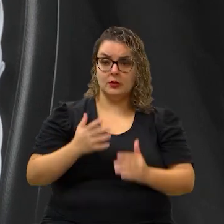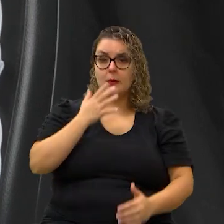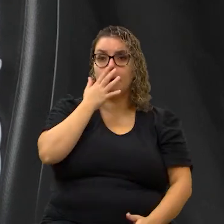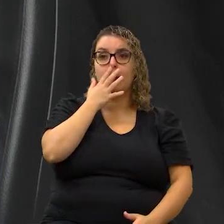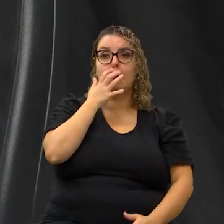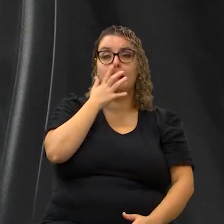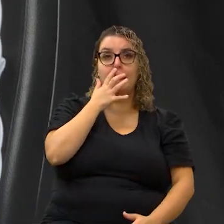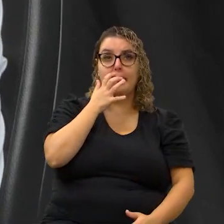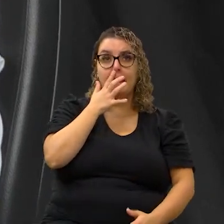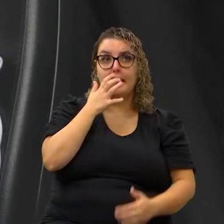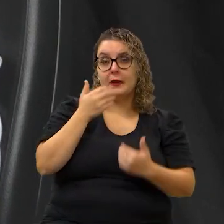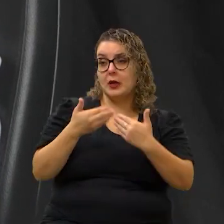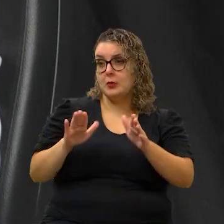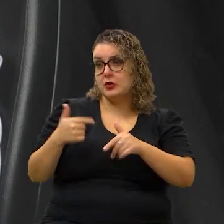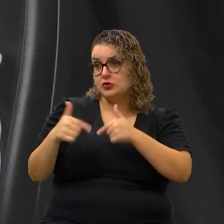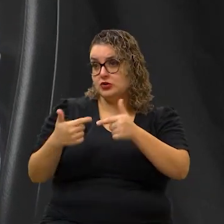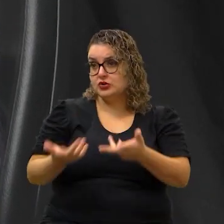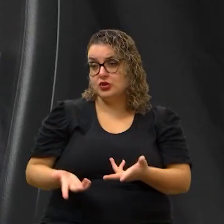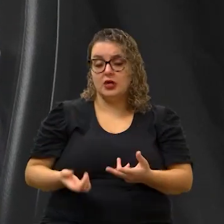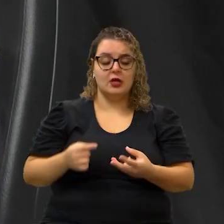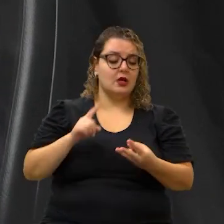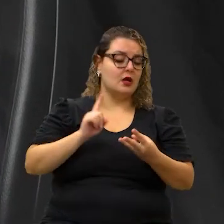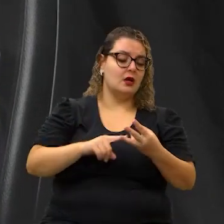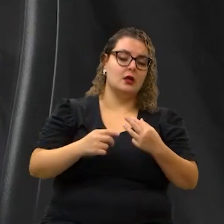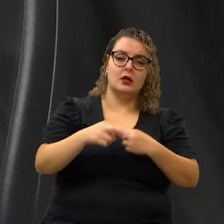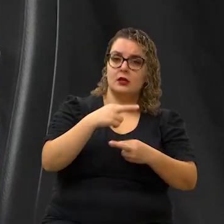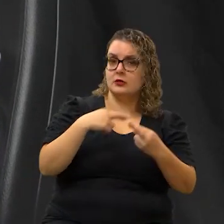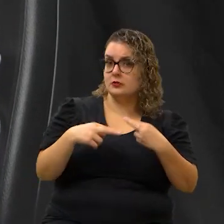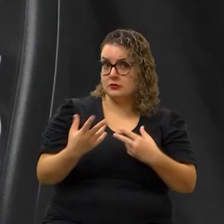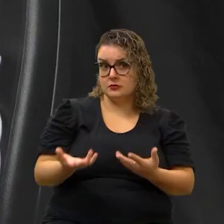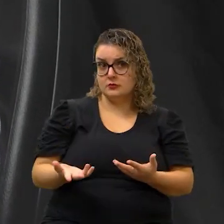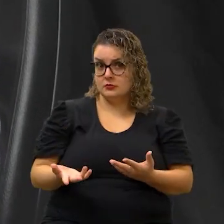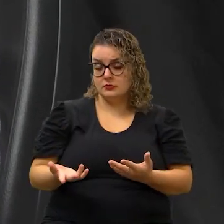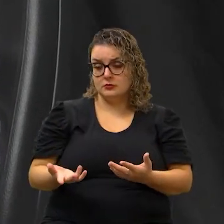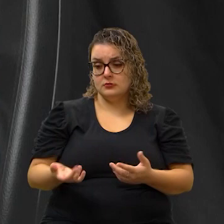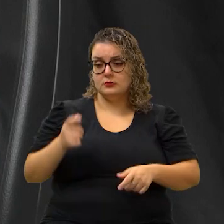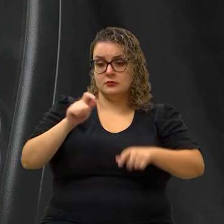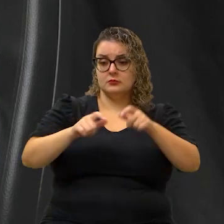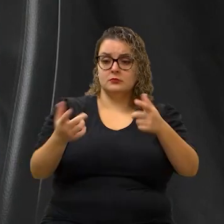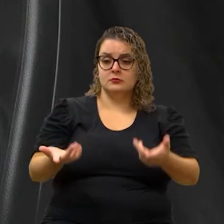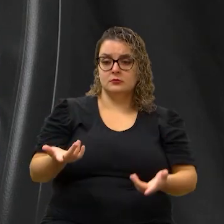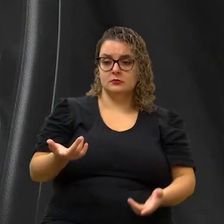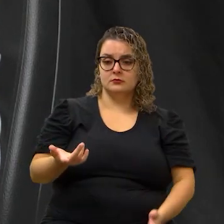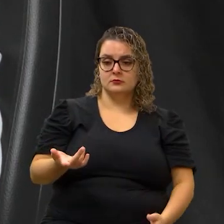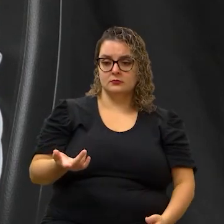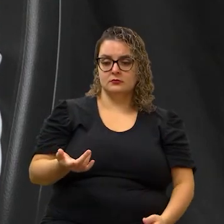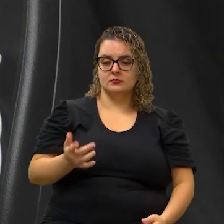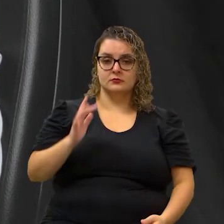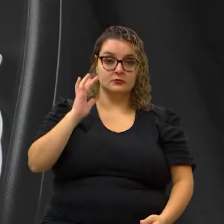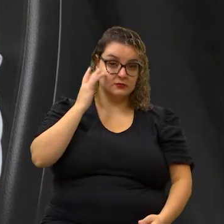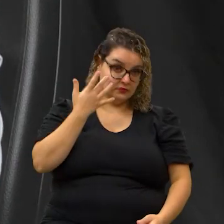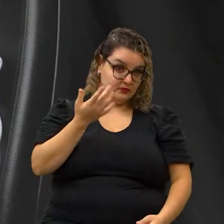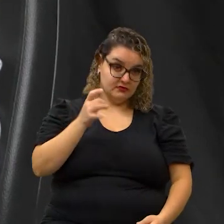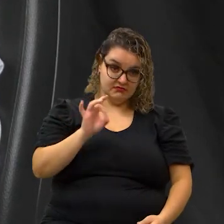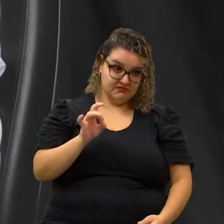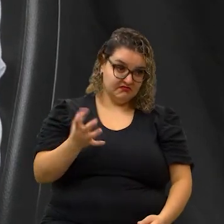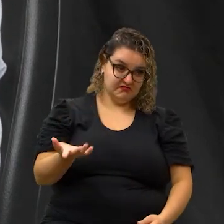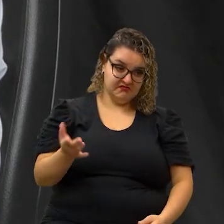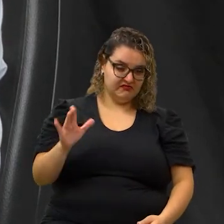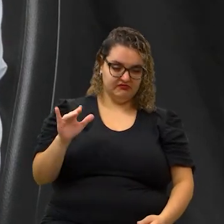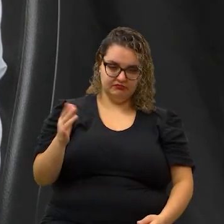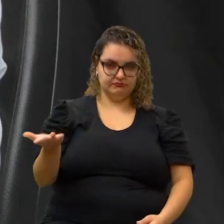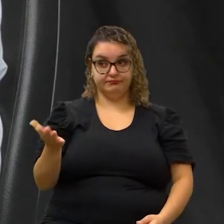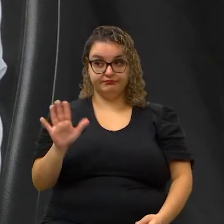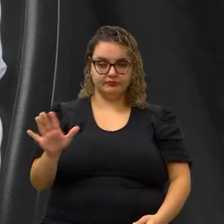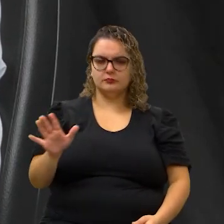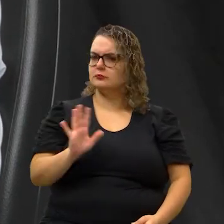das empresas e à geração de empregos, relacionadas a... porque as pessoas às vezes até acham que isso é só